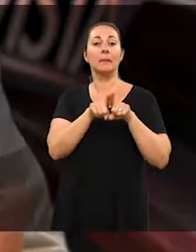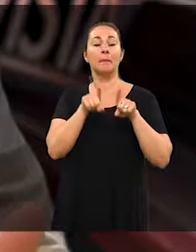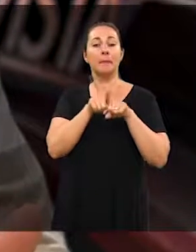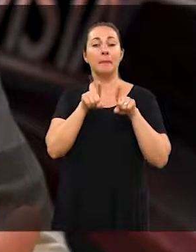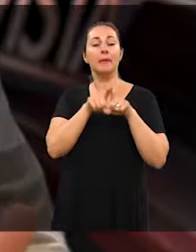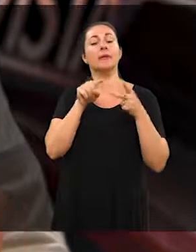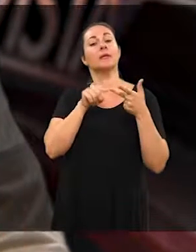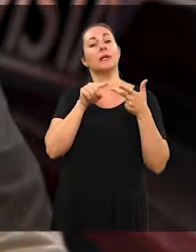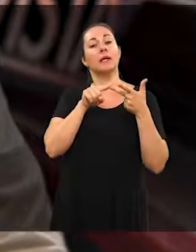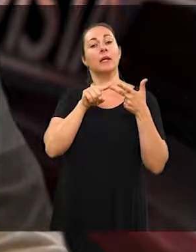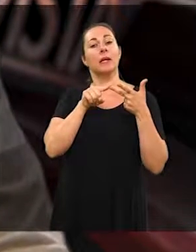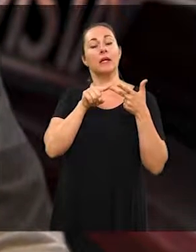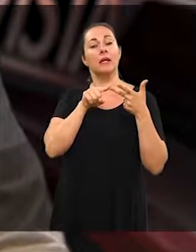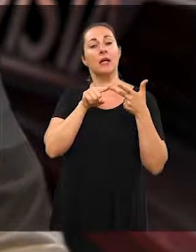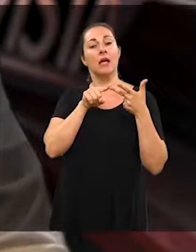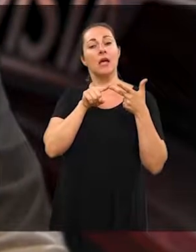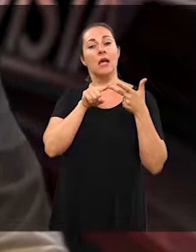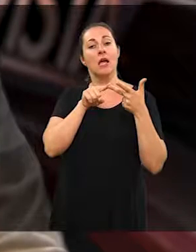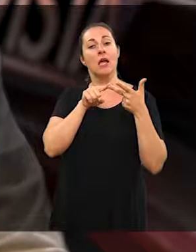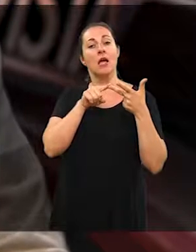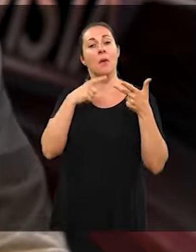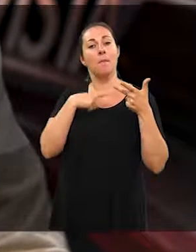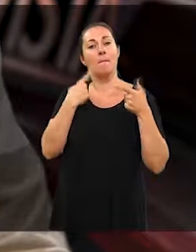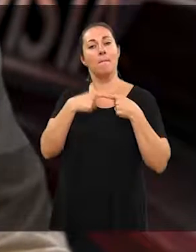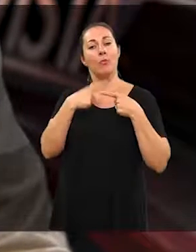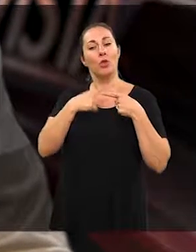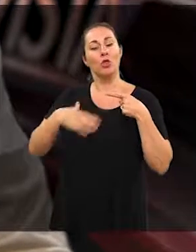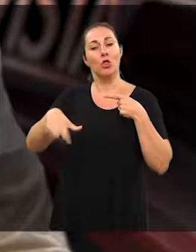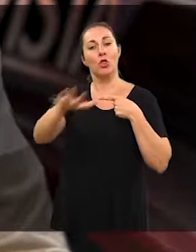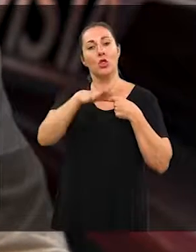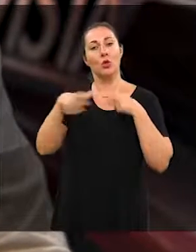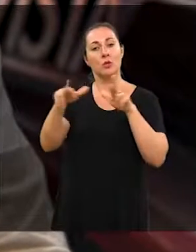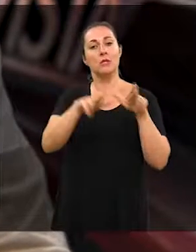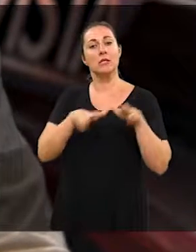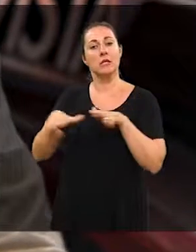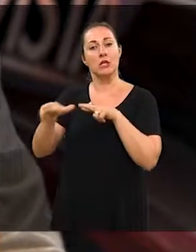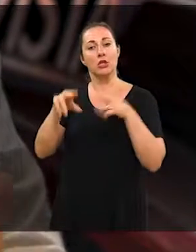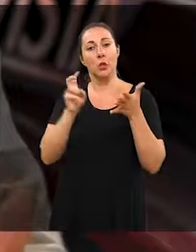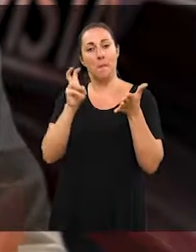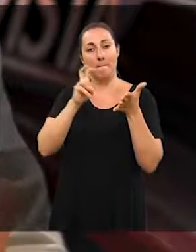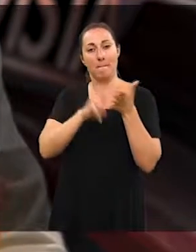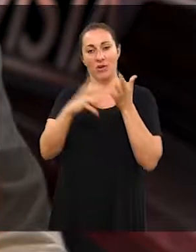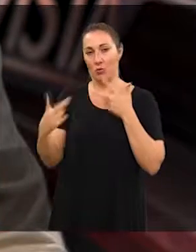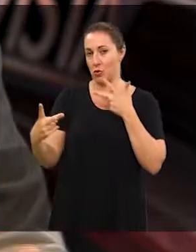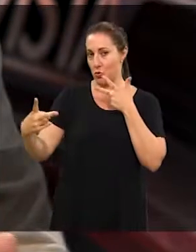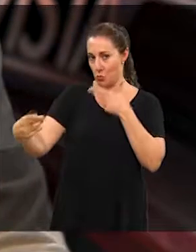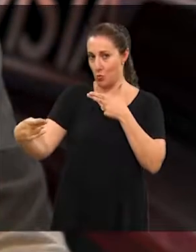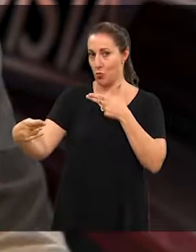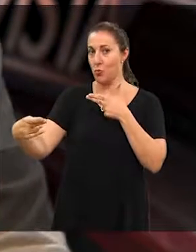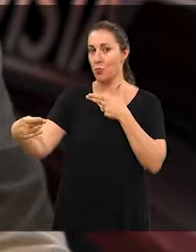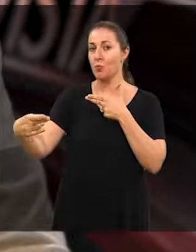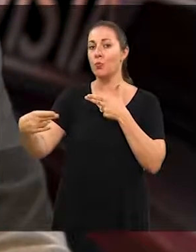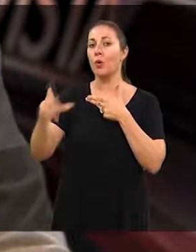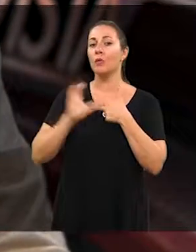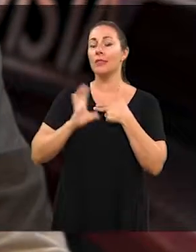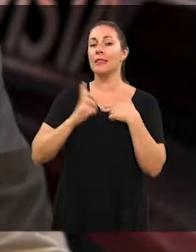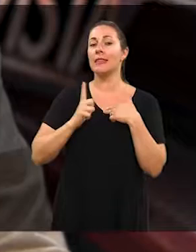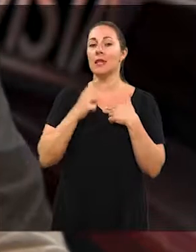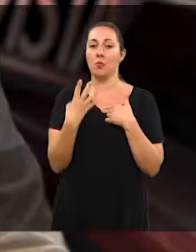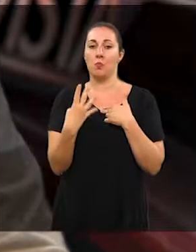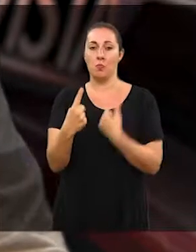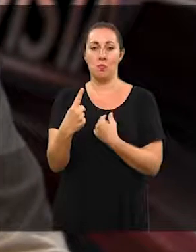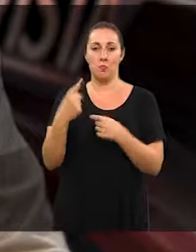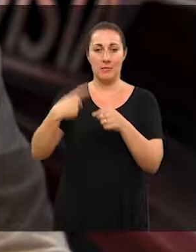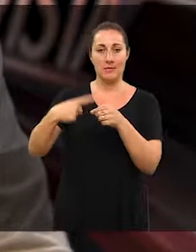e o Sicred Alto da Serra, porque a nossa área de abrangência, nossa e do Sicred, é a mesma área de abrangência, né? Então nós pegamos